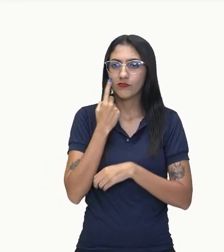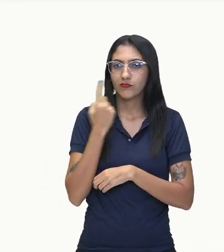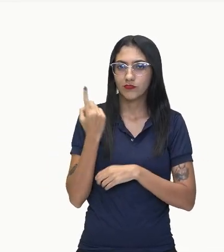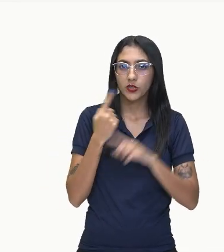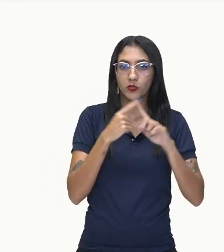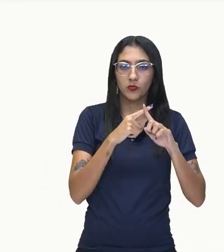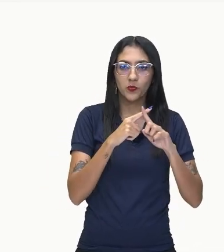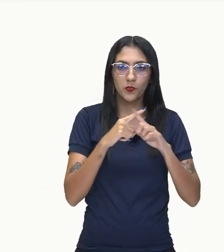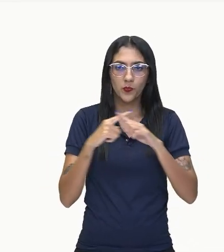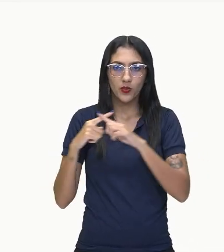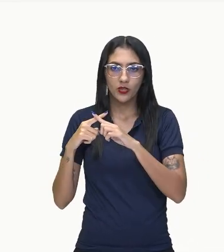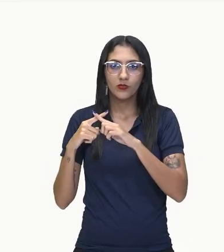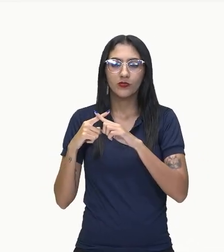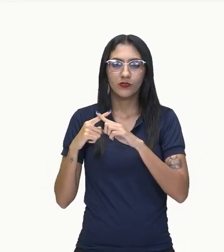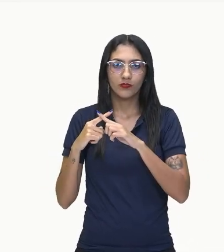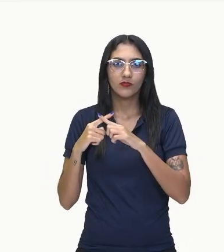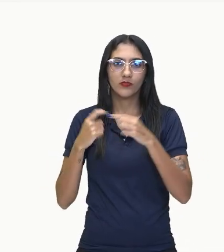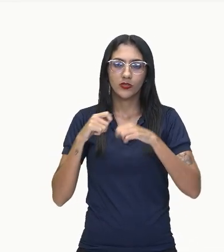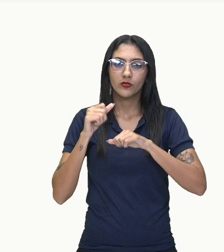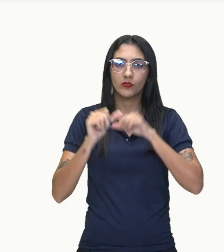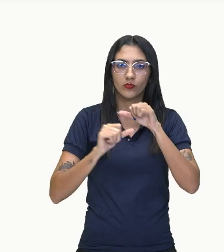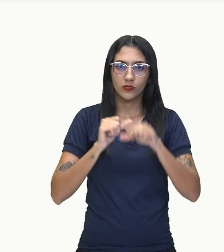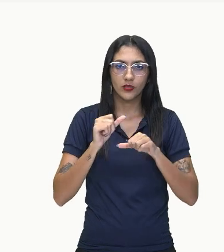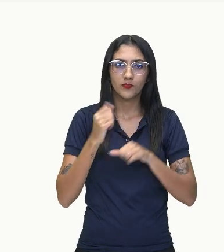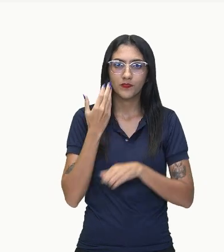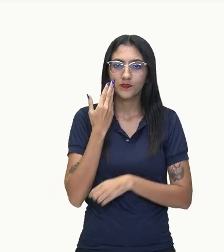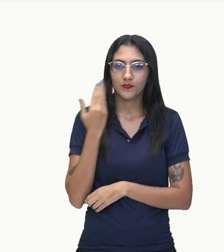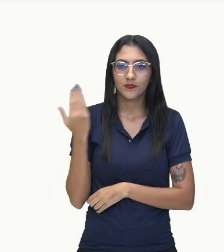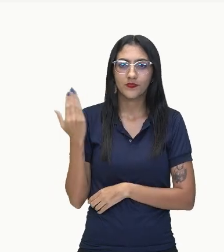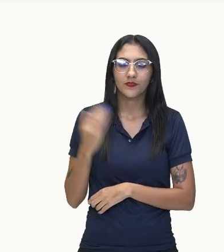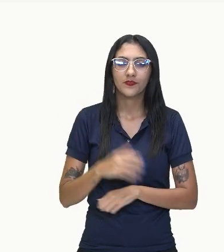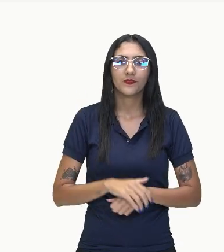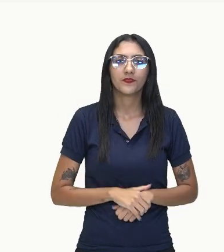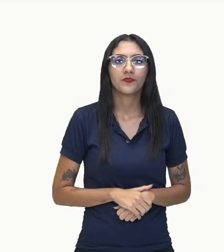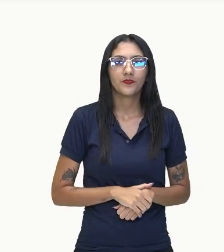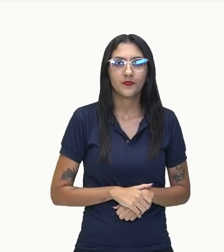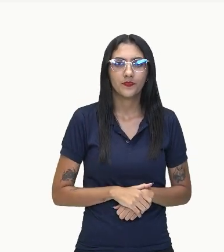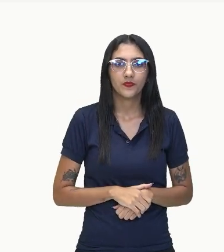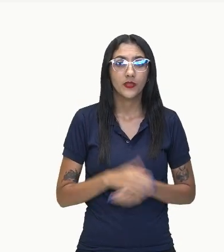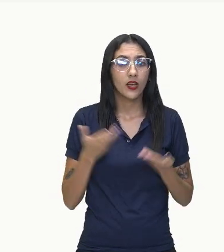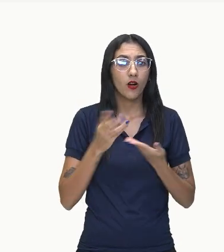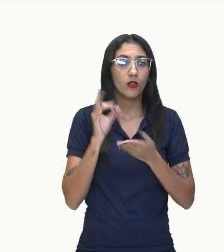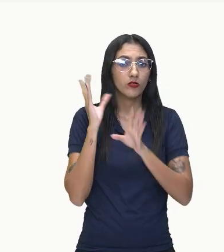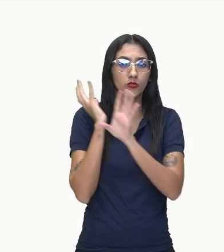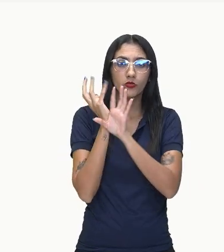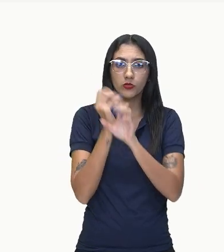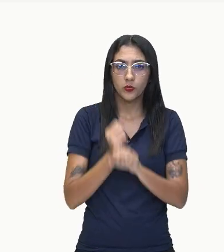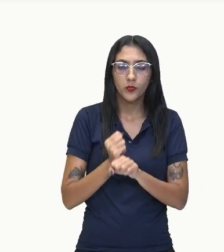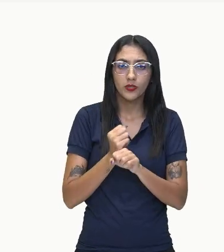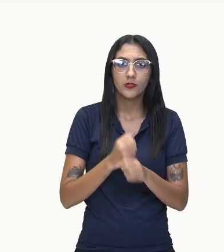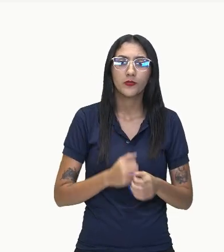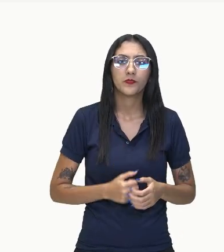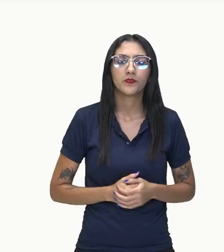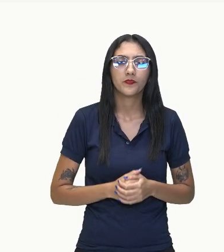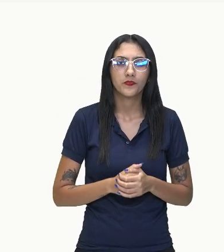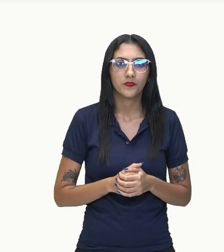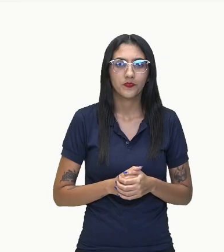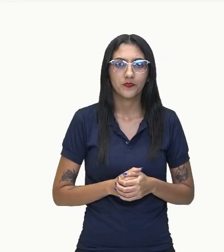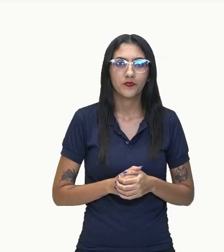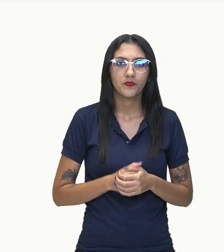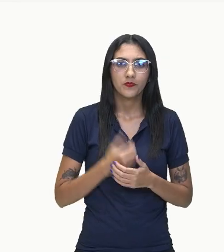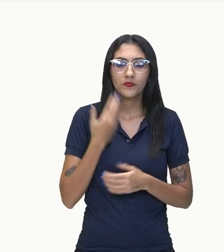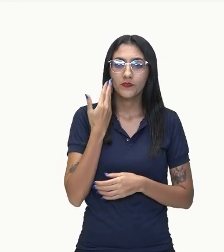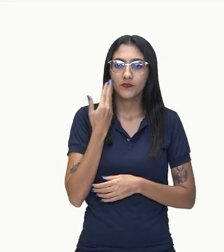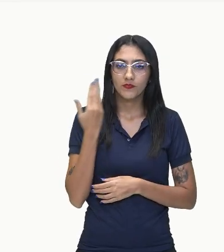1. Menos com menos vai dar mais. E resolvemos a multiplicação. 4 vezes 1 vezes 1, que